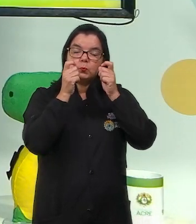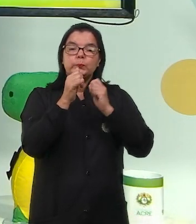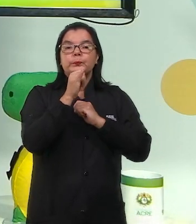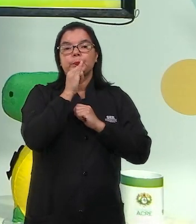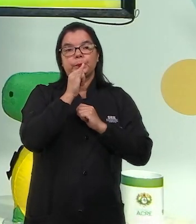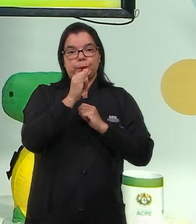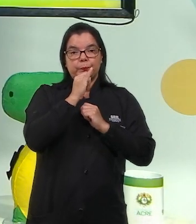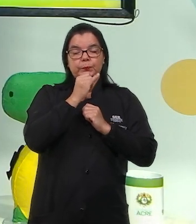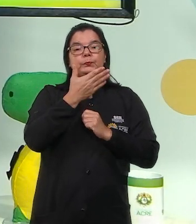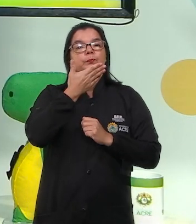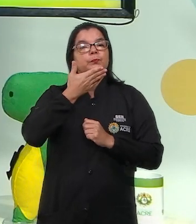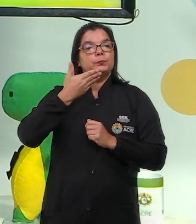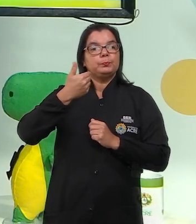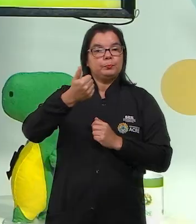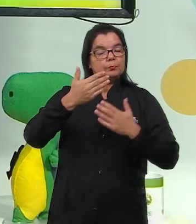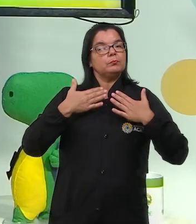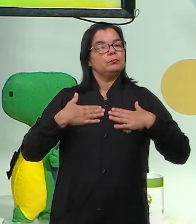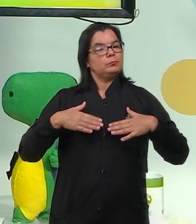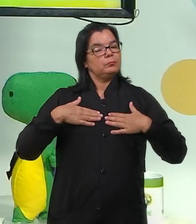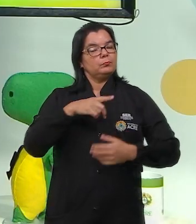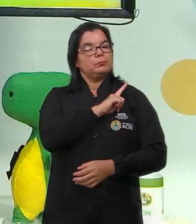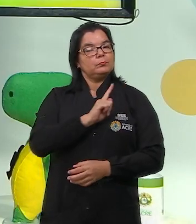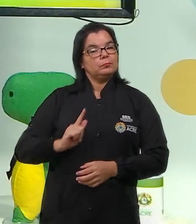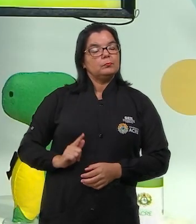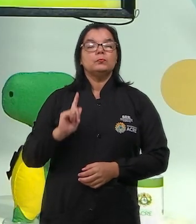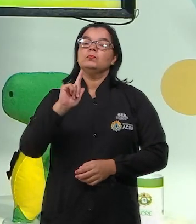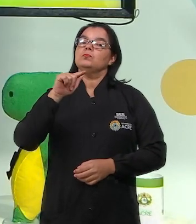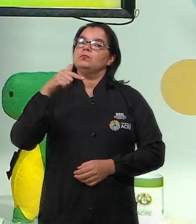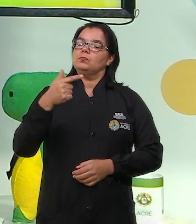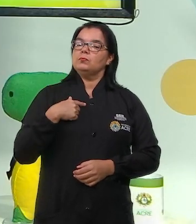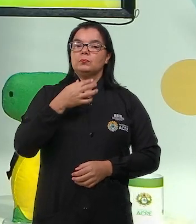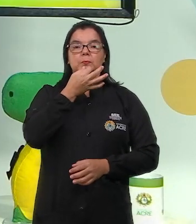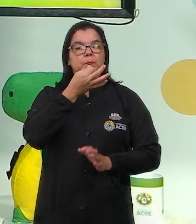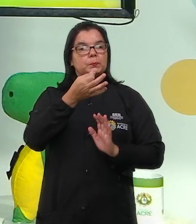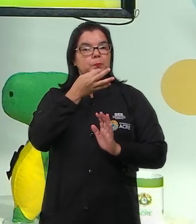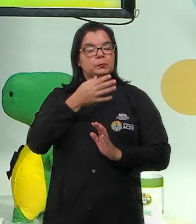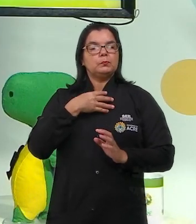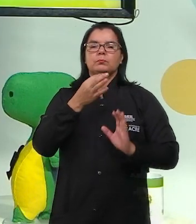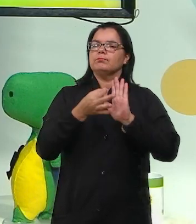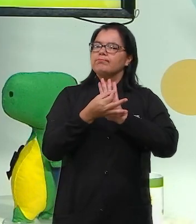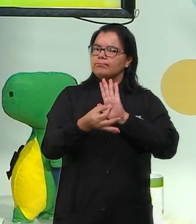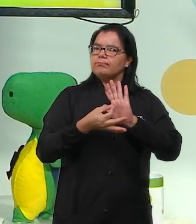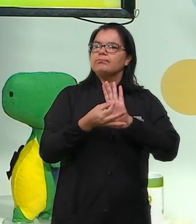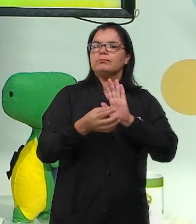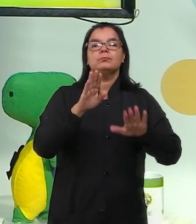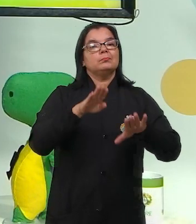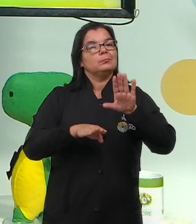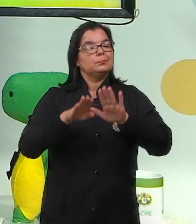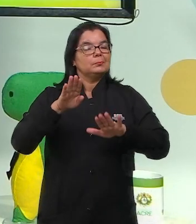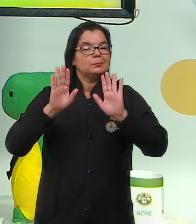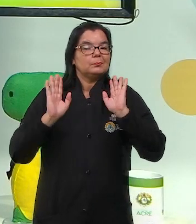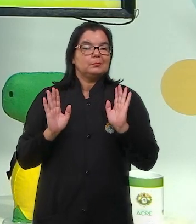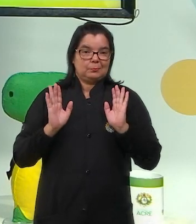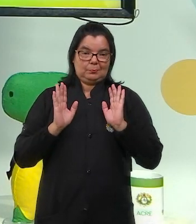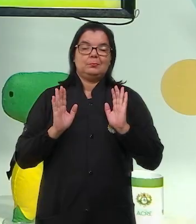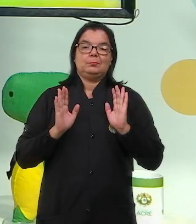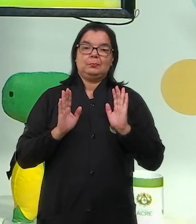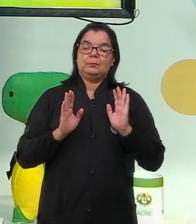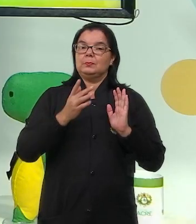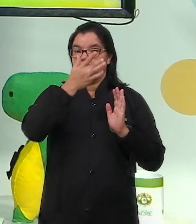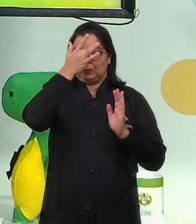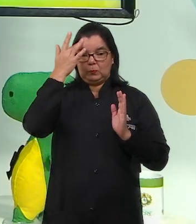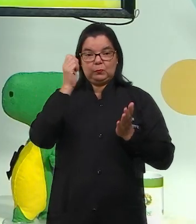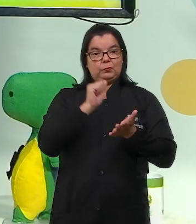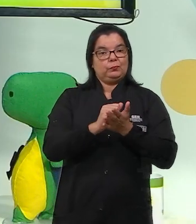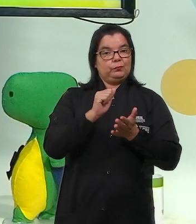de amenizar uma situação do governo, e outros podem se posicionar de forma mais crítica. Vai depender da linha editorial